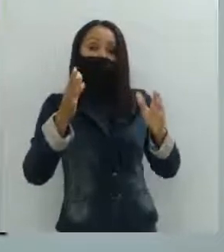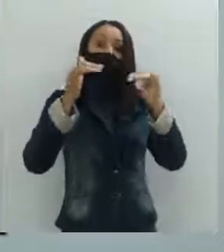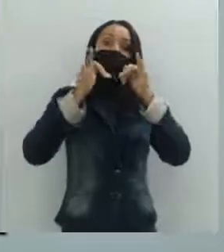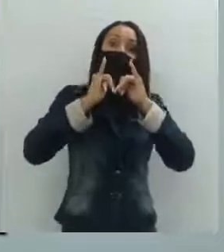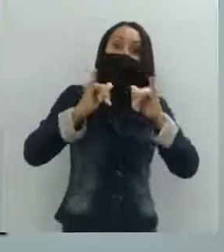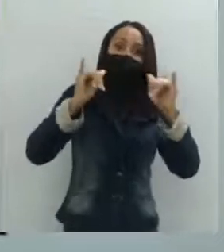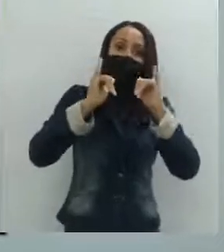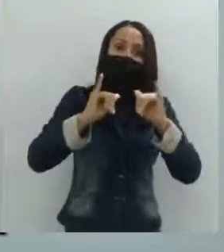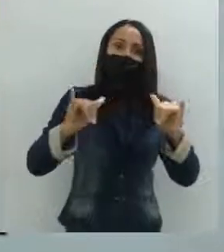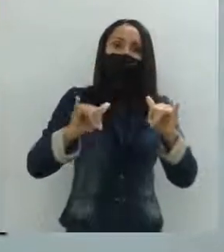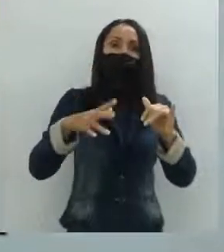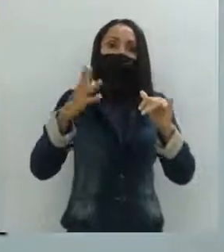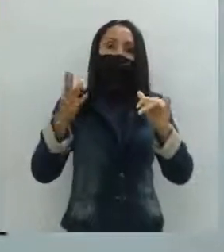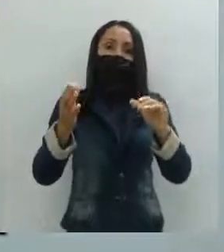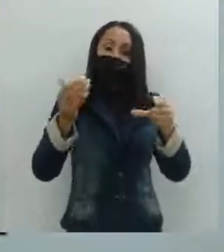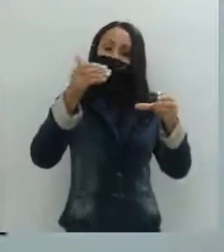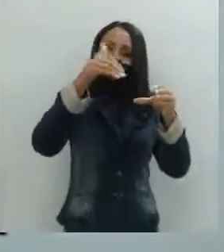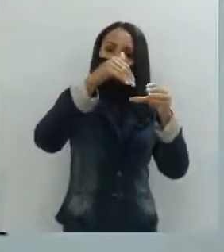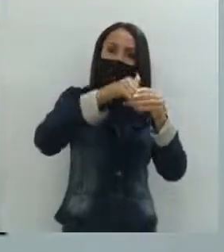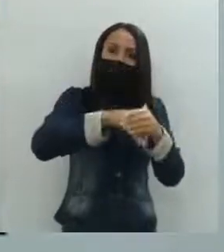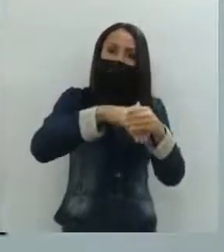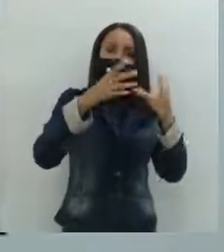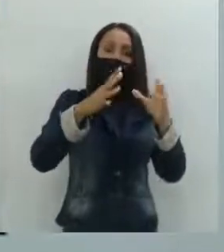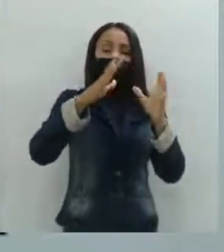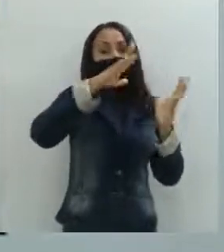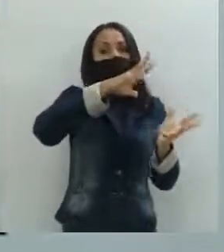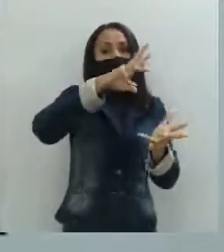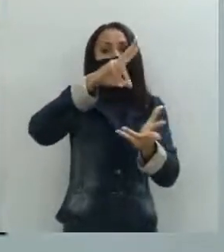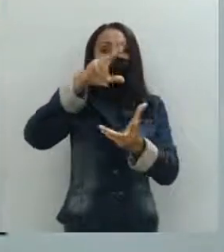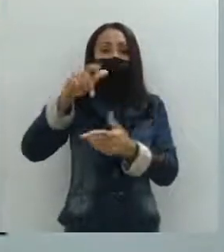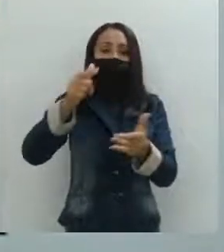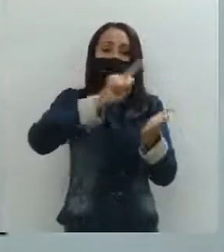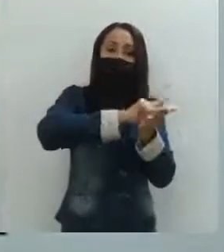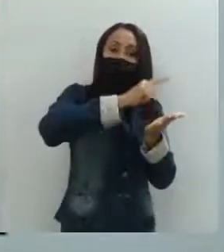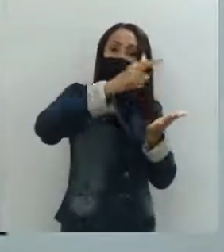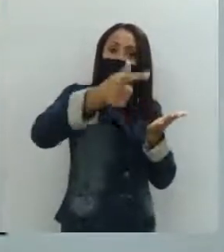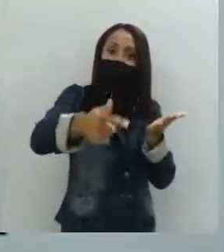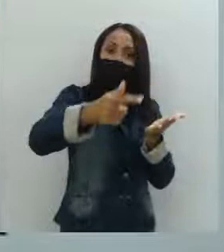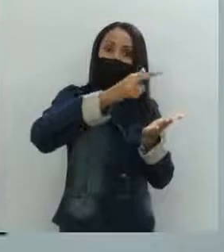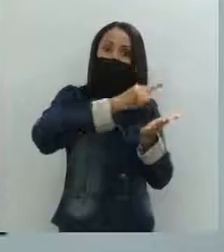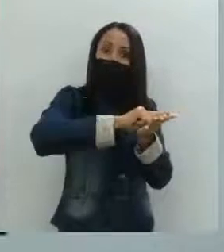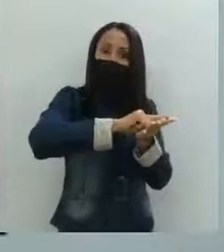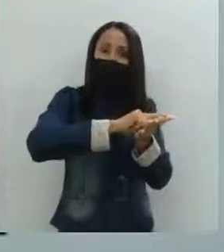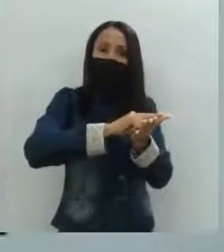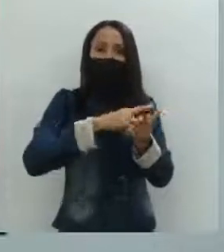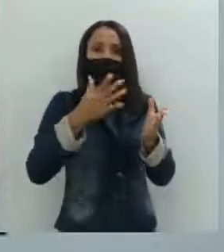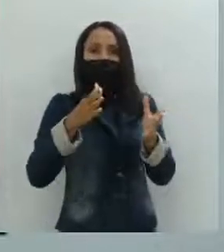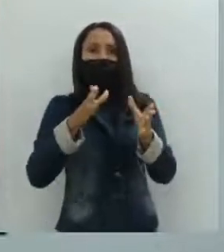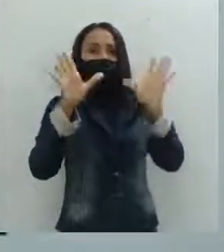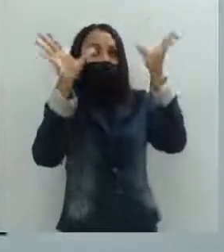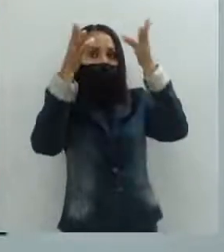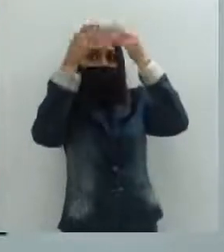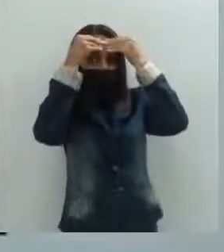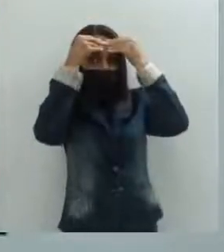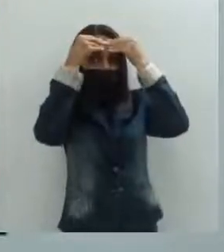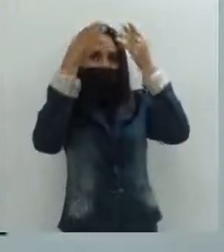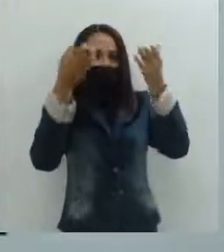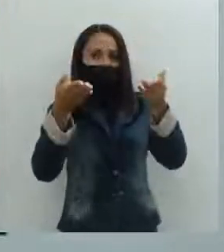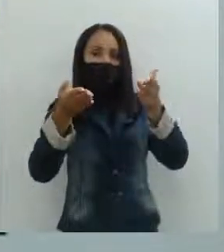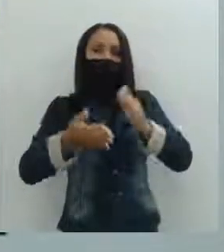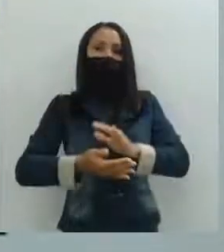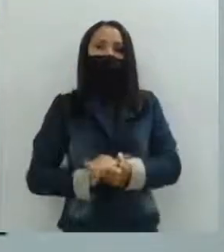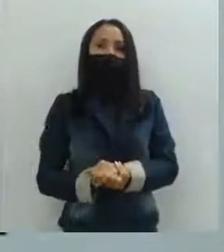notícia pertence ao mundo, ao gênero jornalístico, Gravem bem isso aqui. E trago